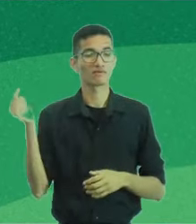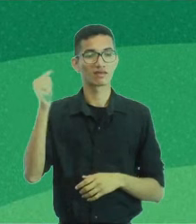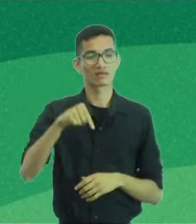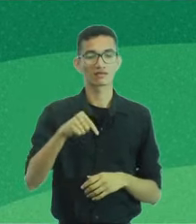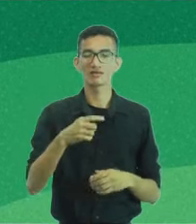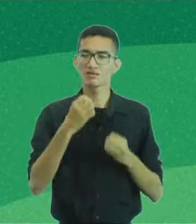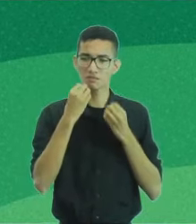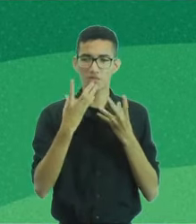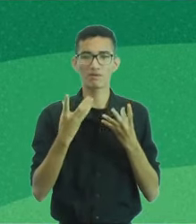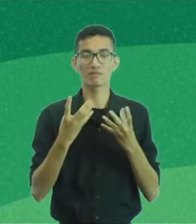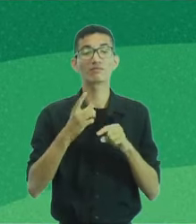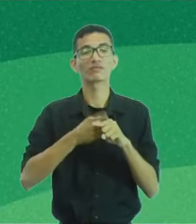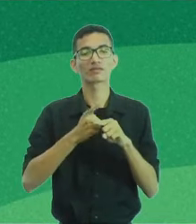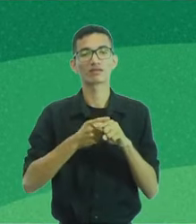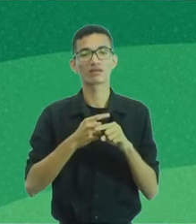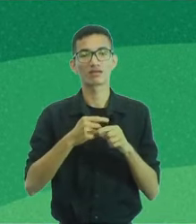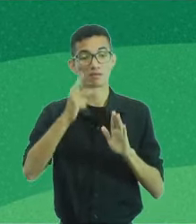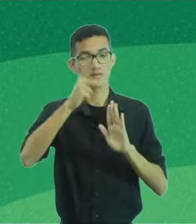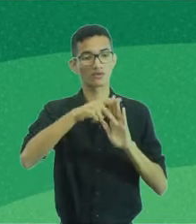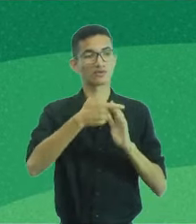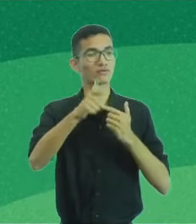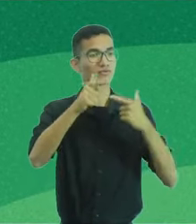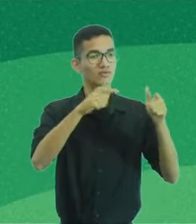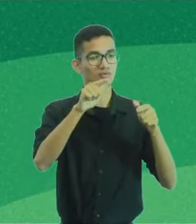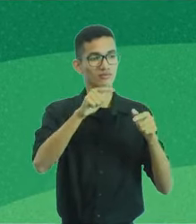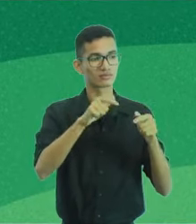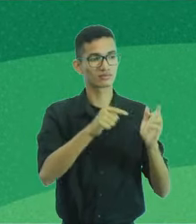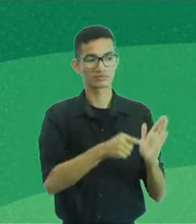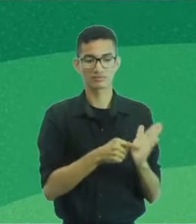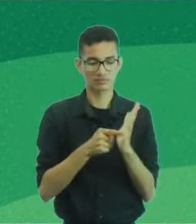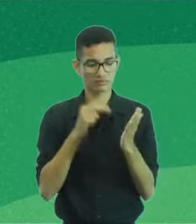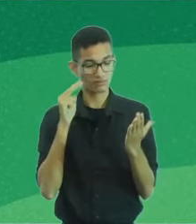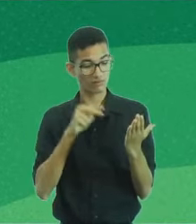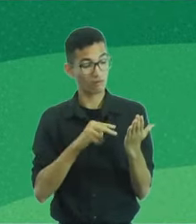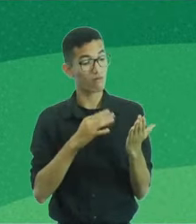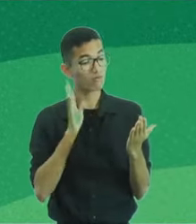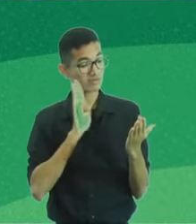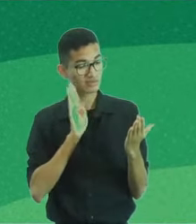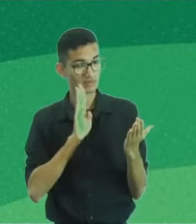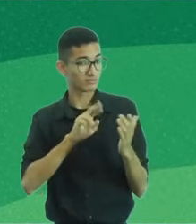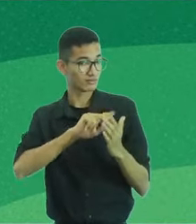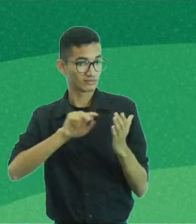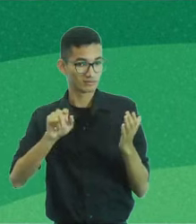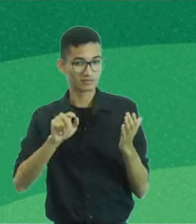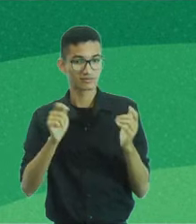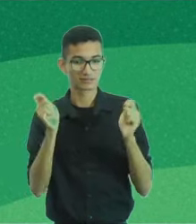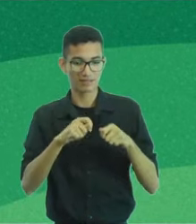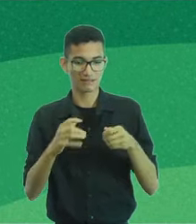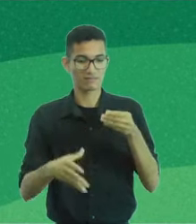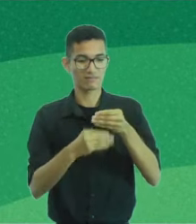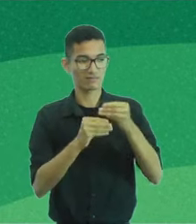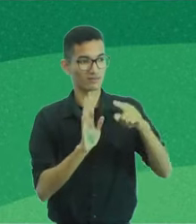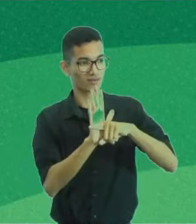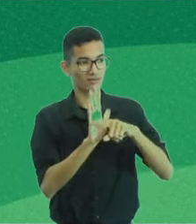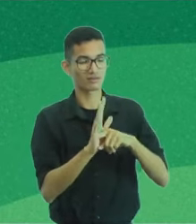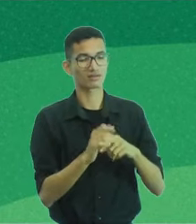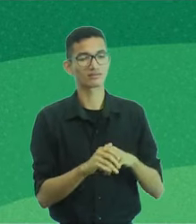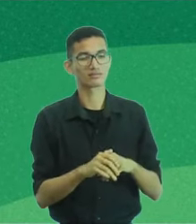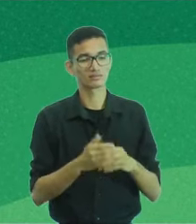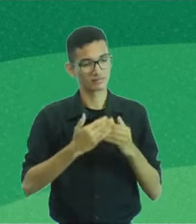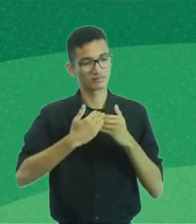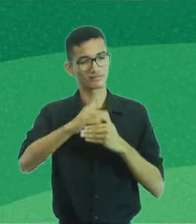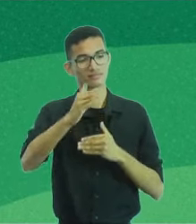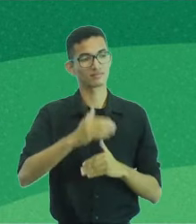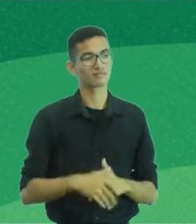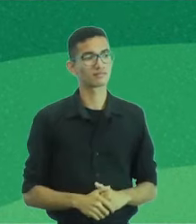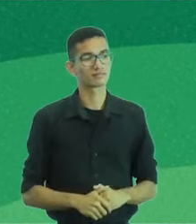porque a gente conhece os outros projetos e as pessoas têm projetos interessantes e que talvez a gente possa contribuir e que fazer isso e para frente